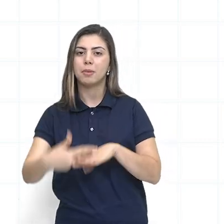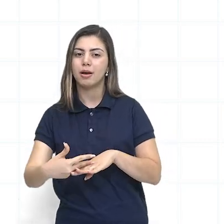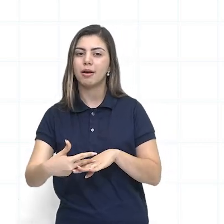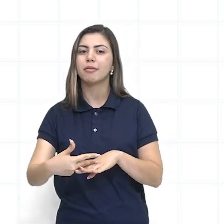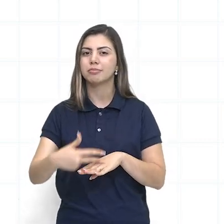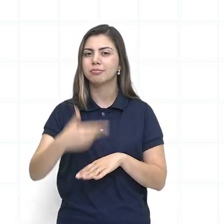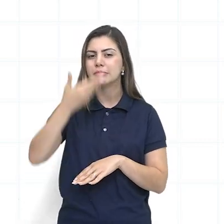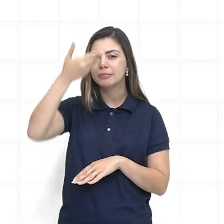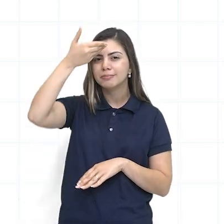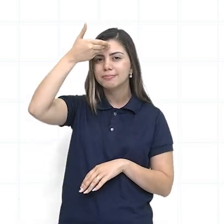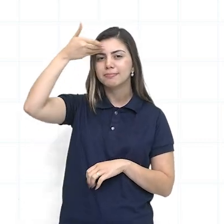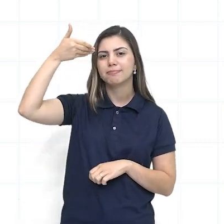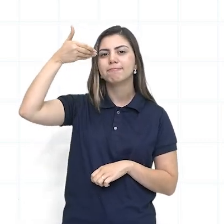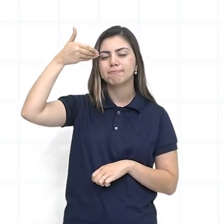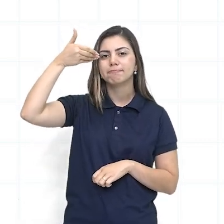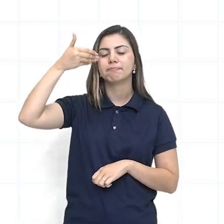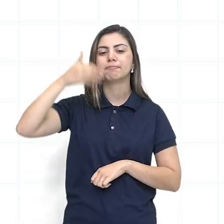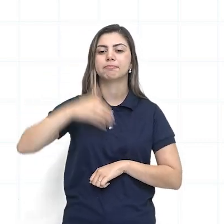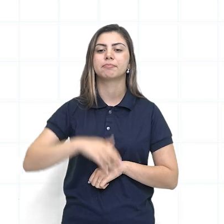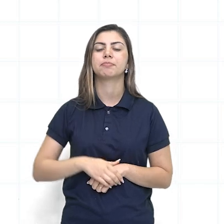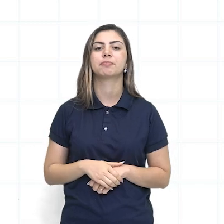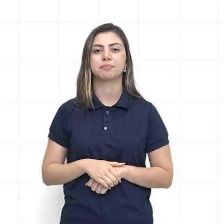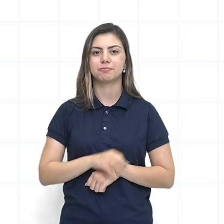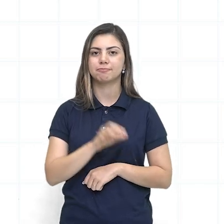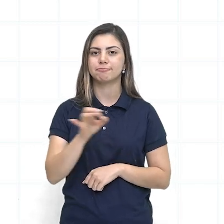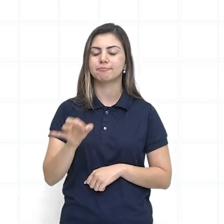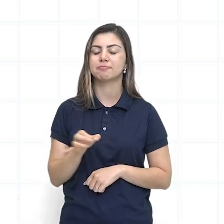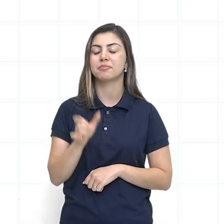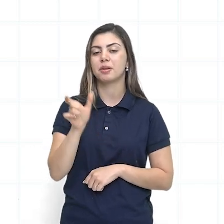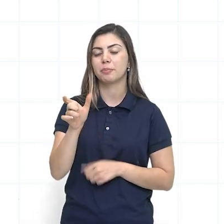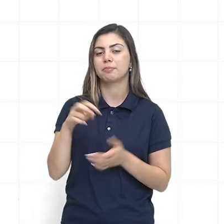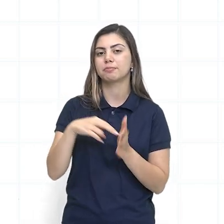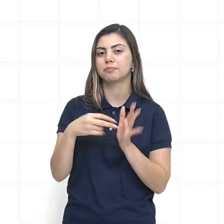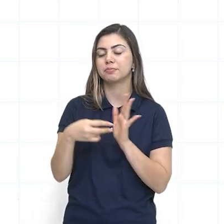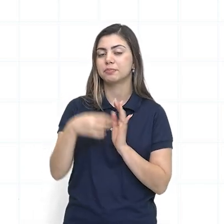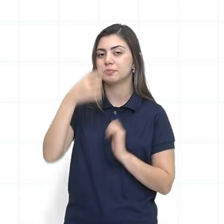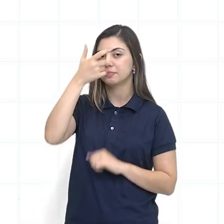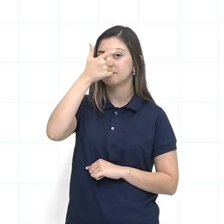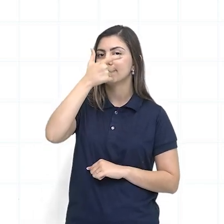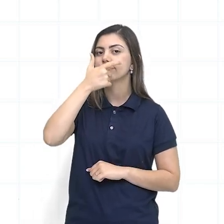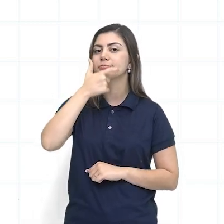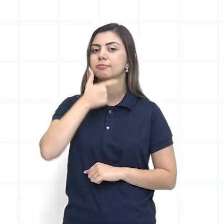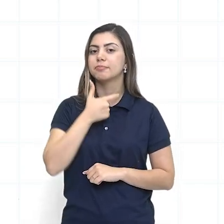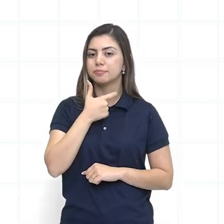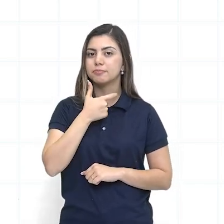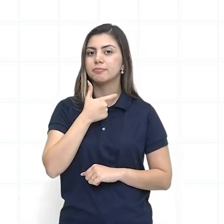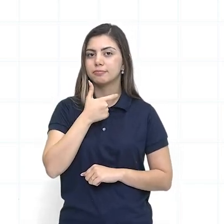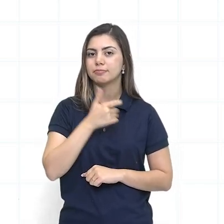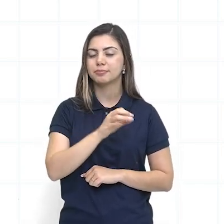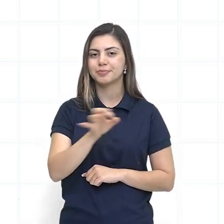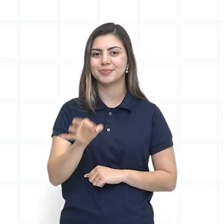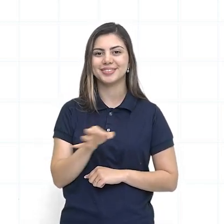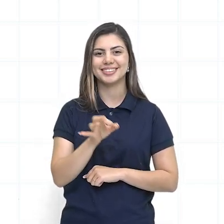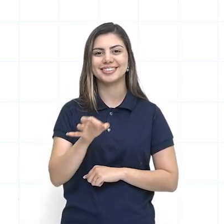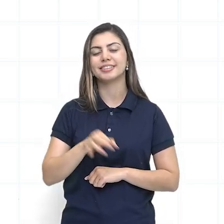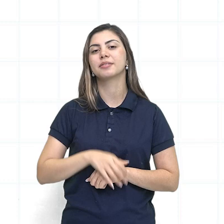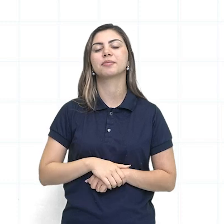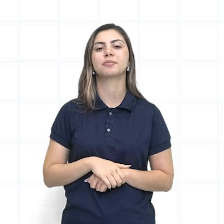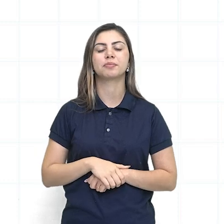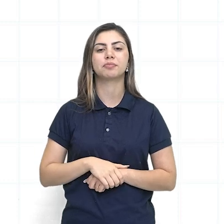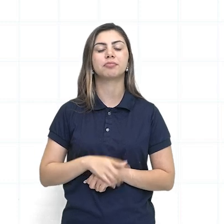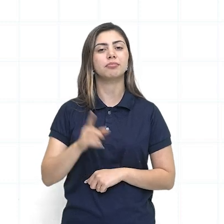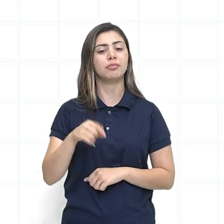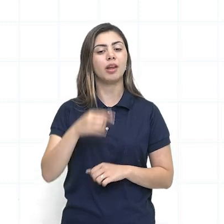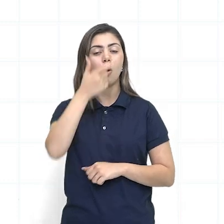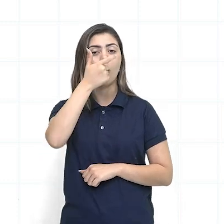um pouquinho, Então está se referindo a esta parte do corpo que é o rosto, que faz parte